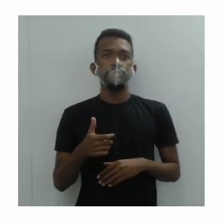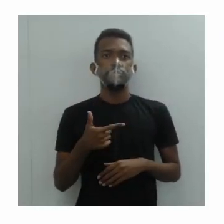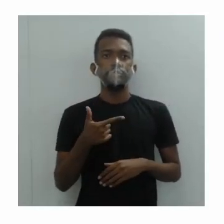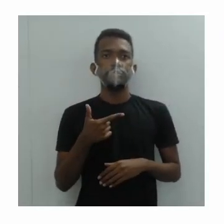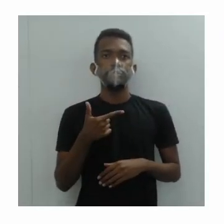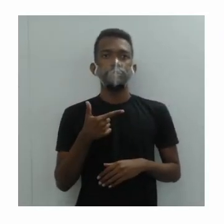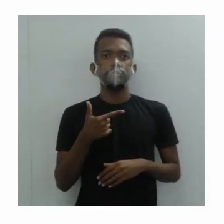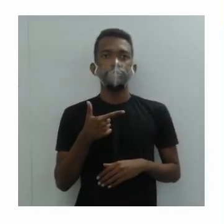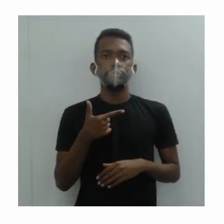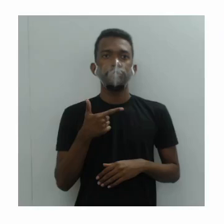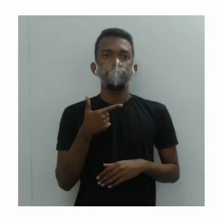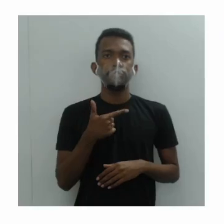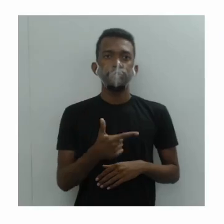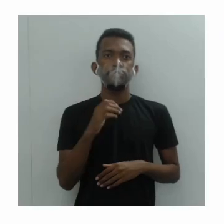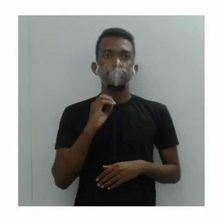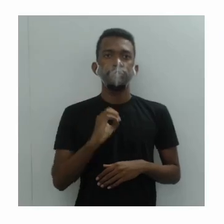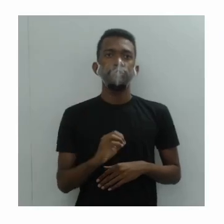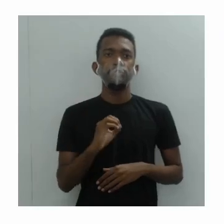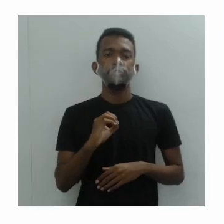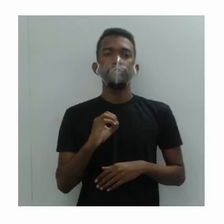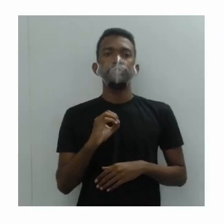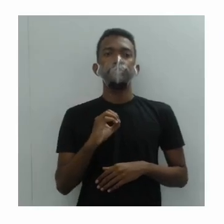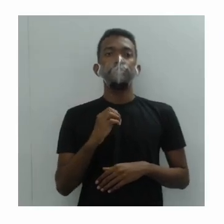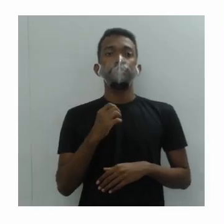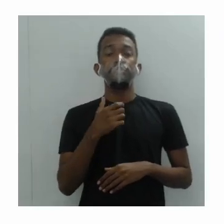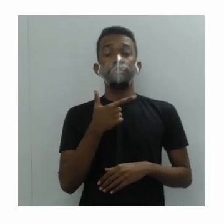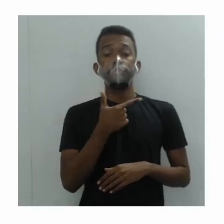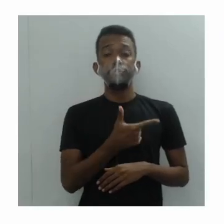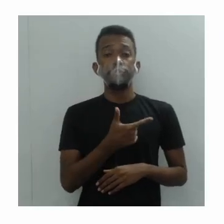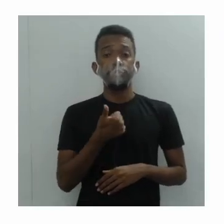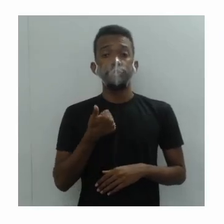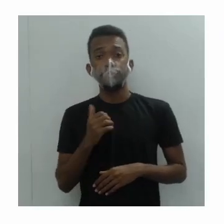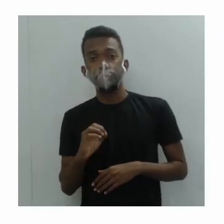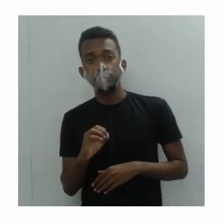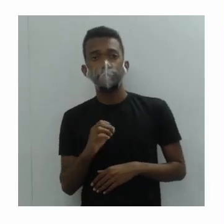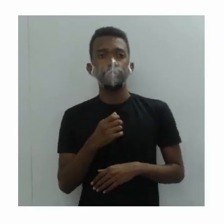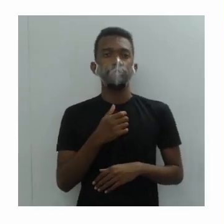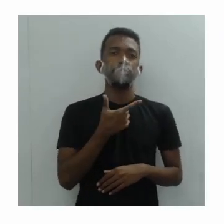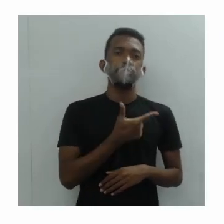210, 211, mais ou menos, por aí, né? Desde